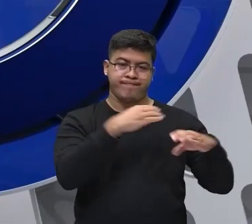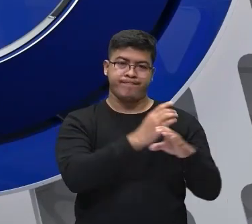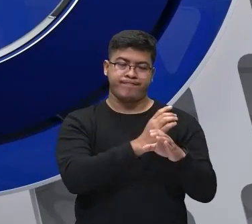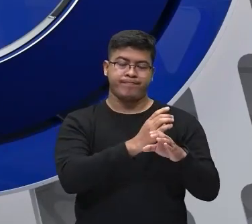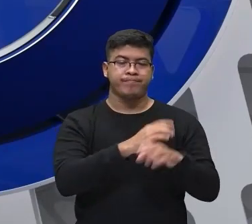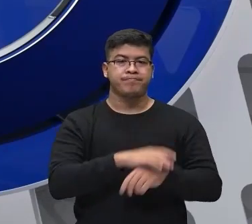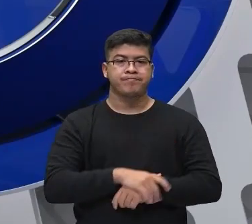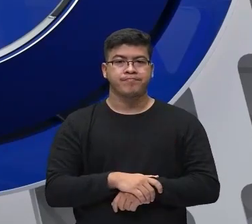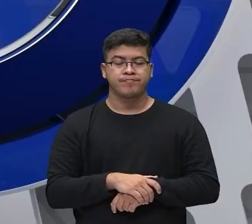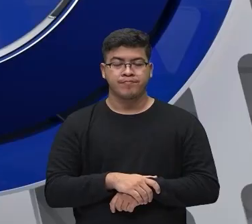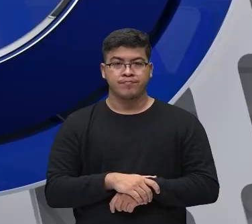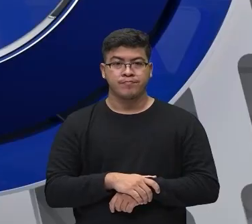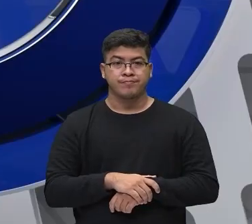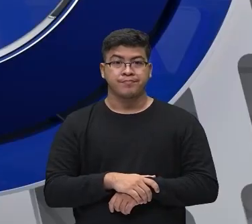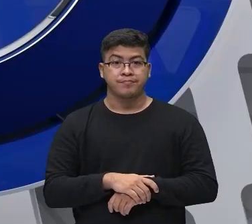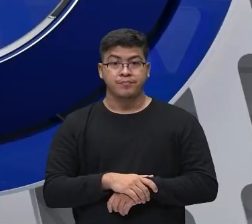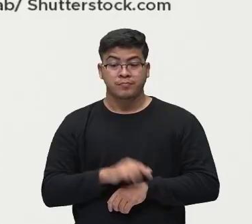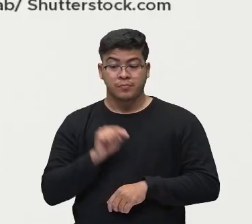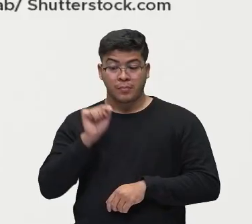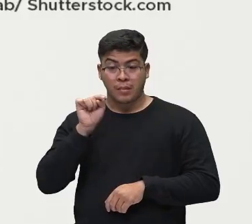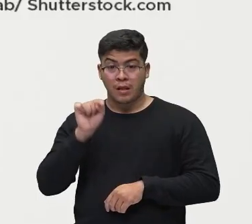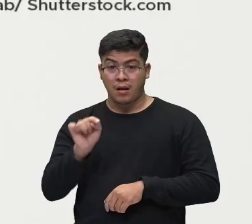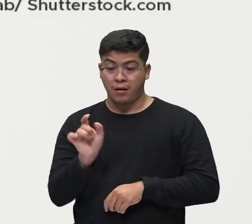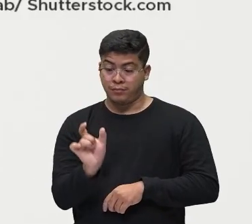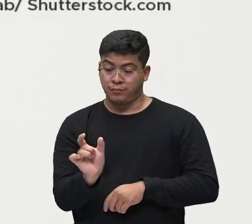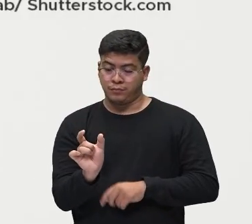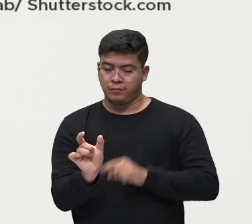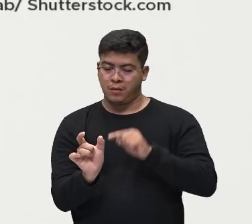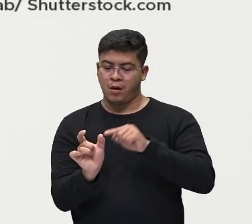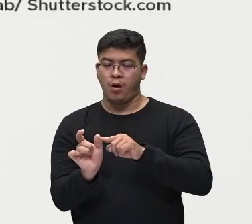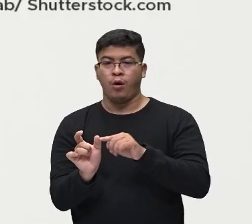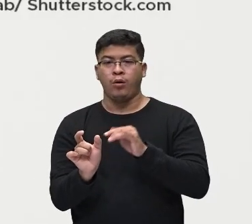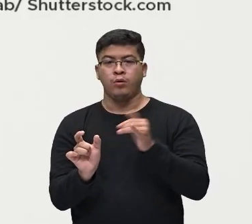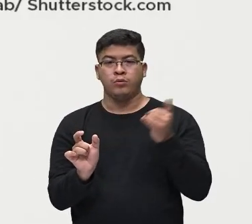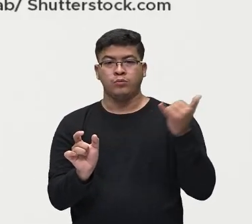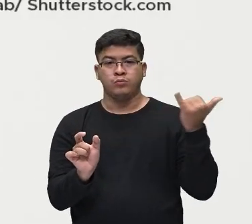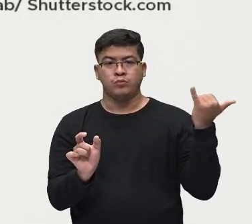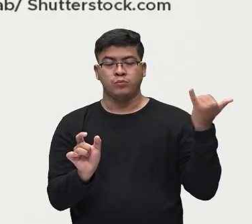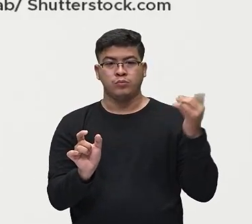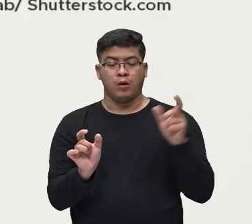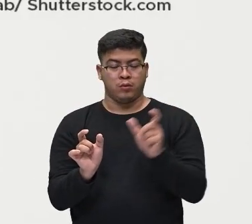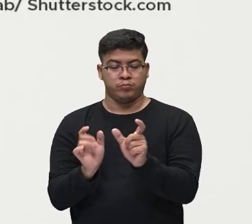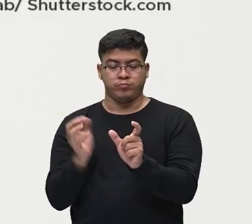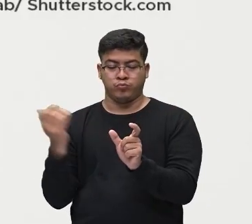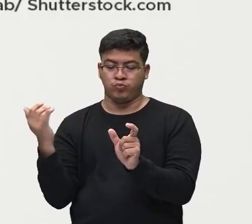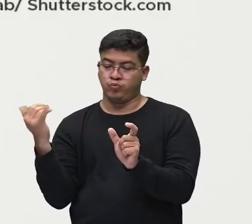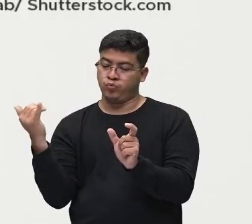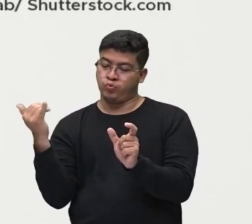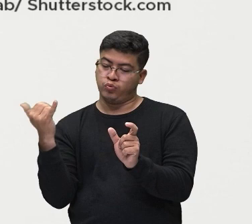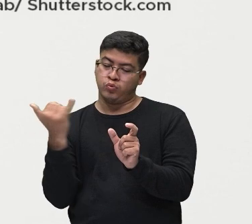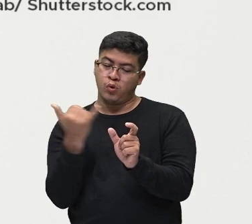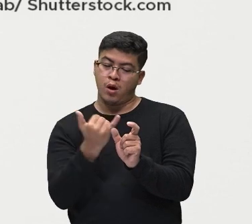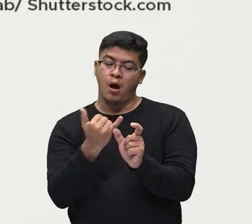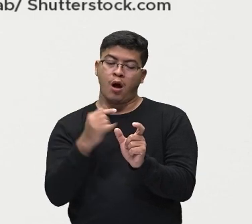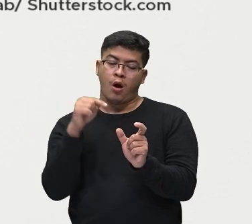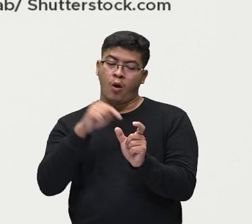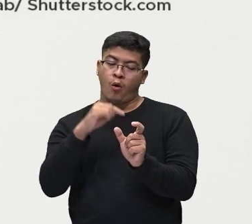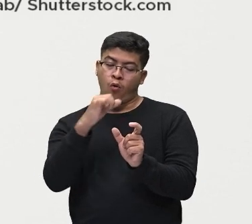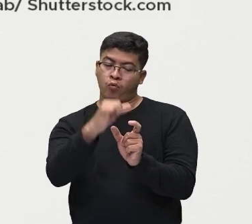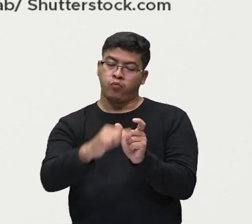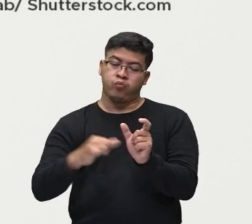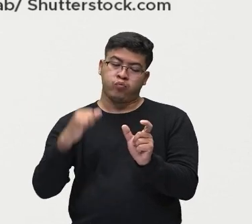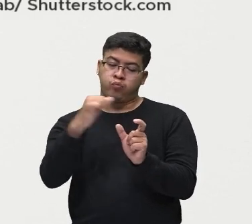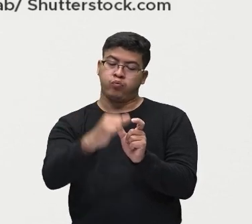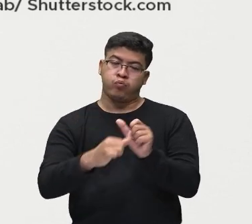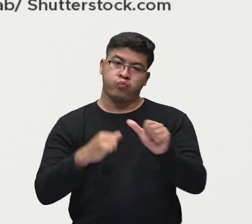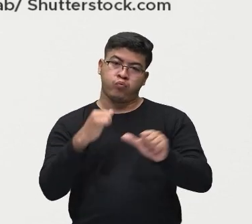a resistência do ferro de passar roupa recebe a corrente elétrica, ela esquenta e